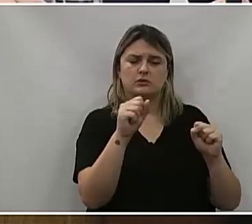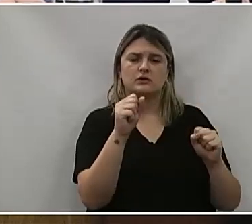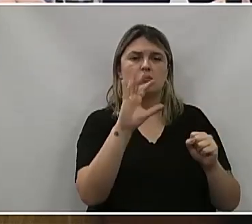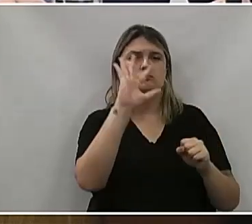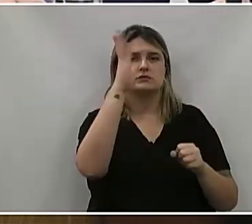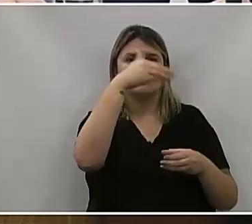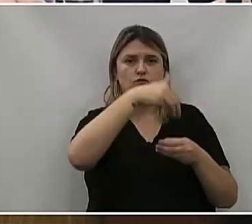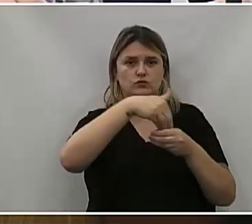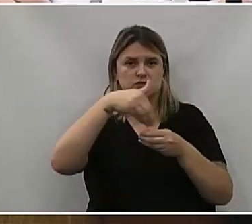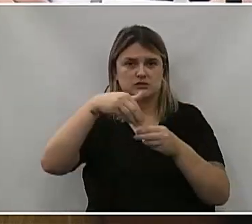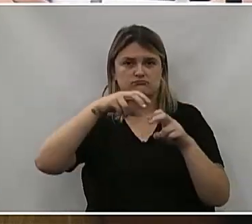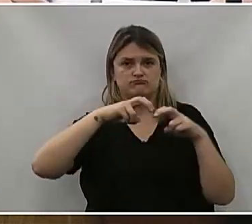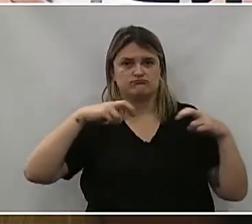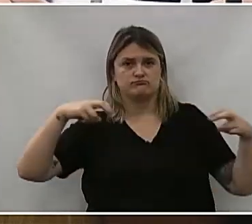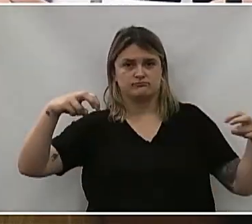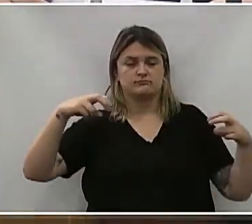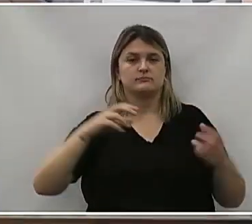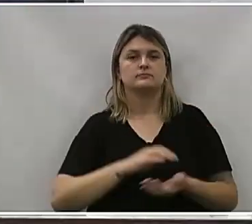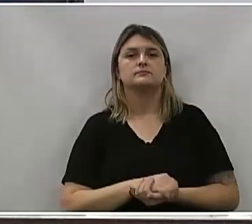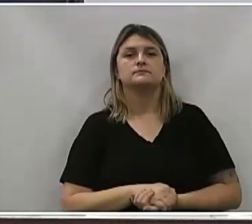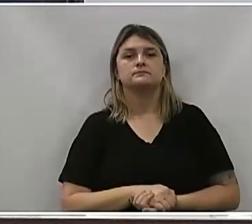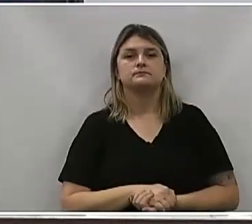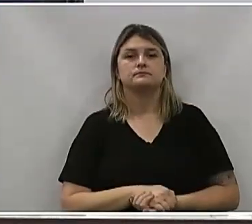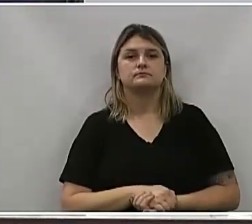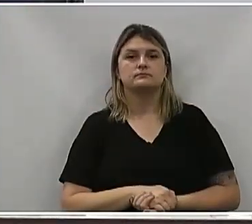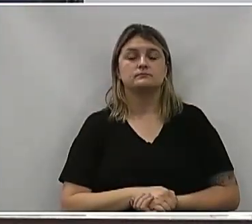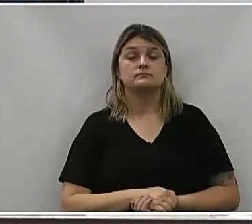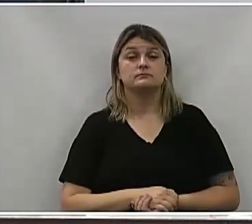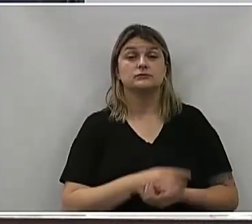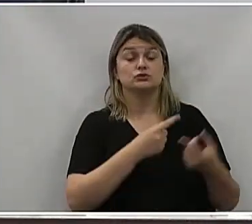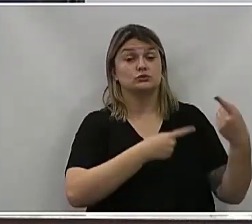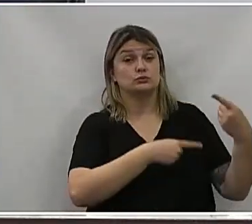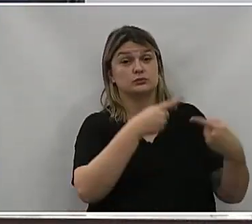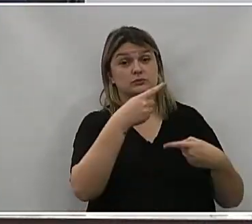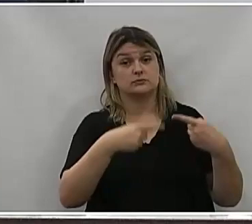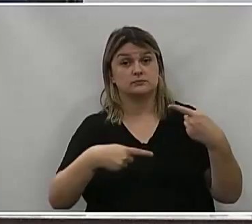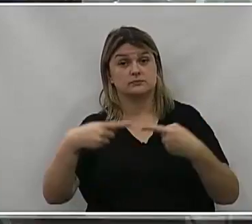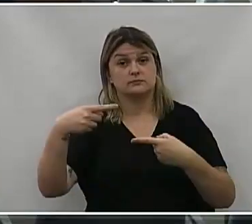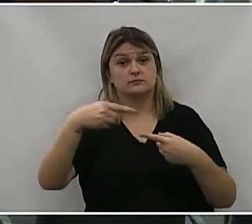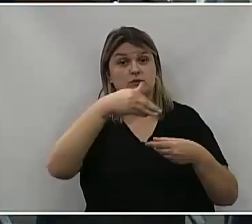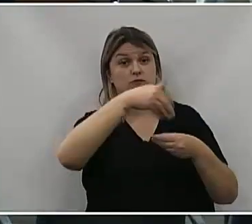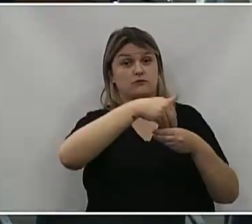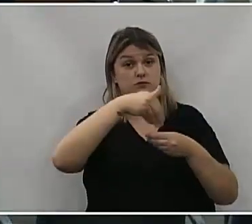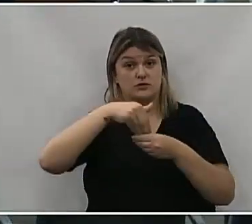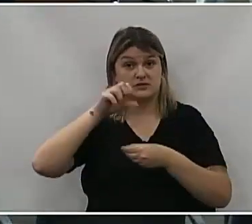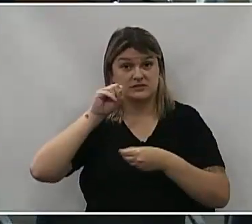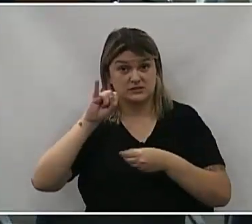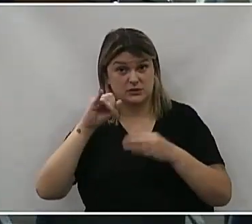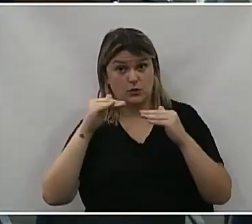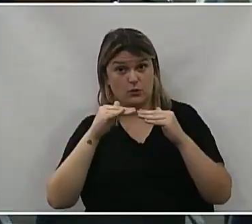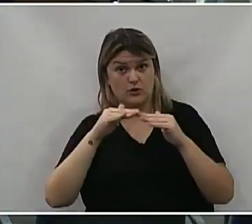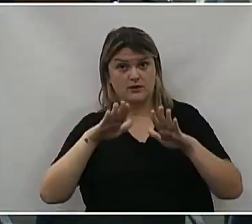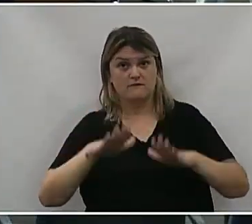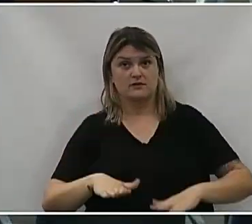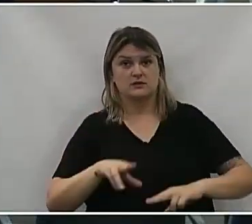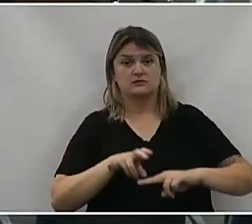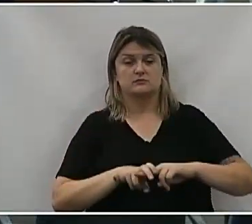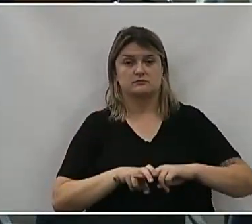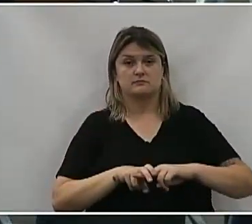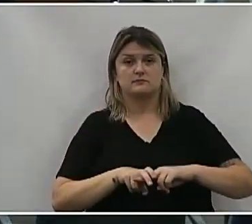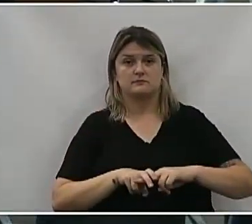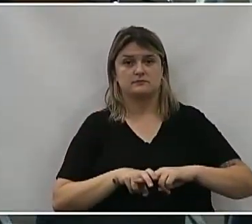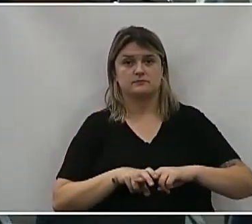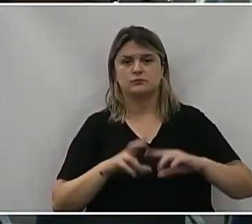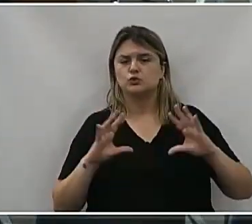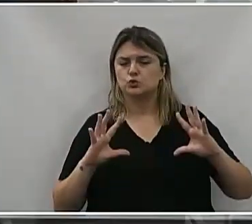para a votação em plenário. É o parecer. Em discussão, em votação, senhores vereadores que aprovam, permaneçam